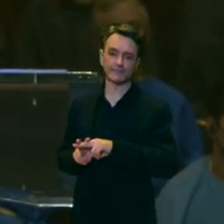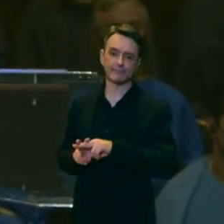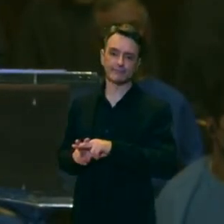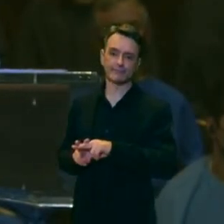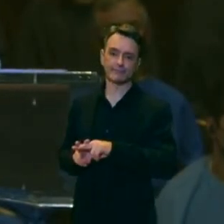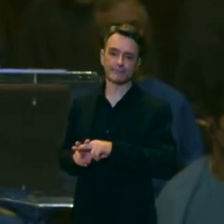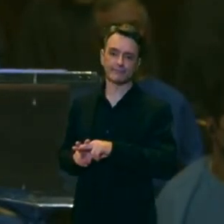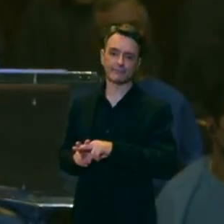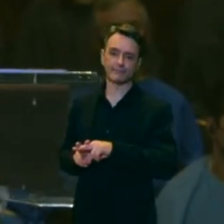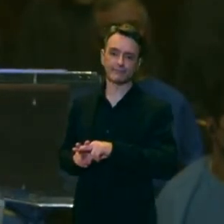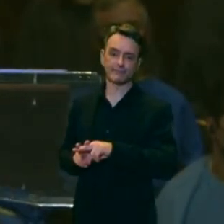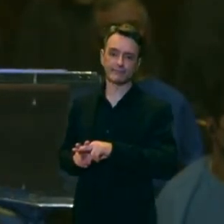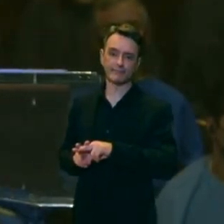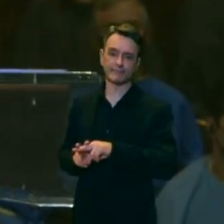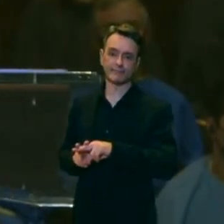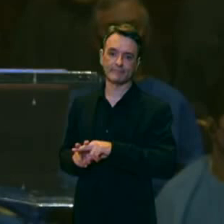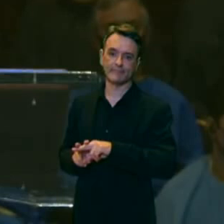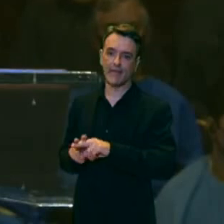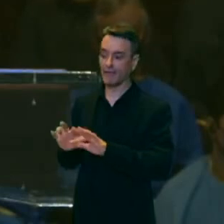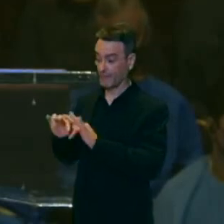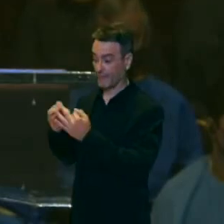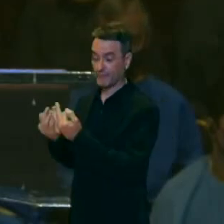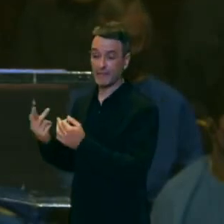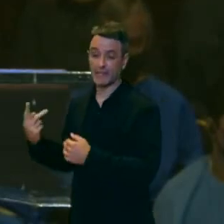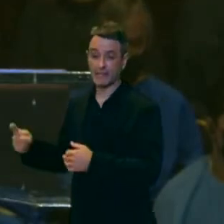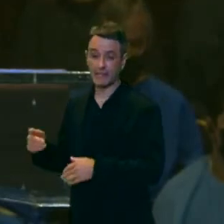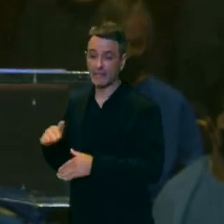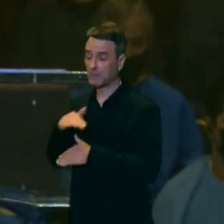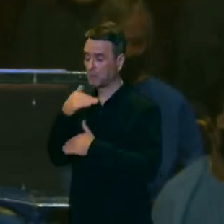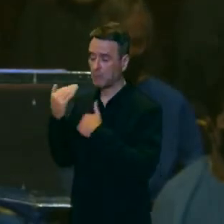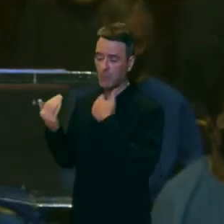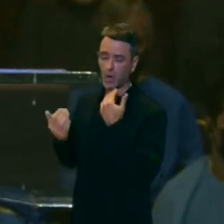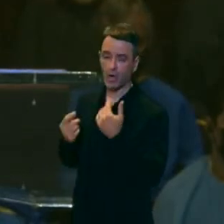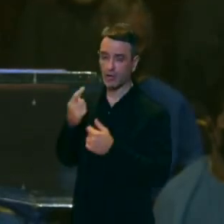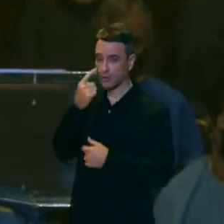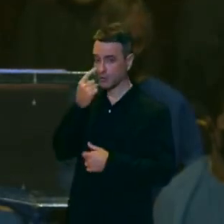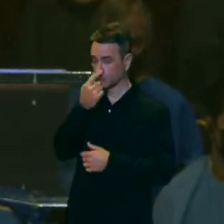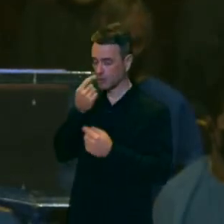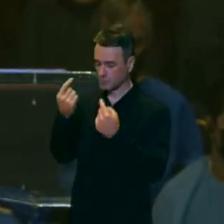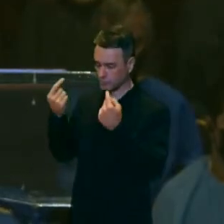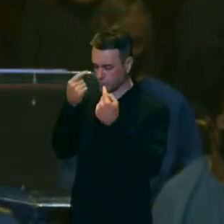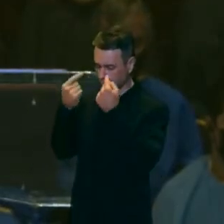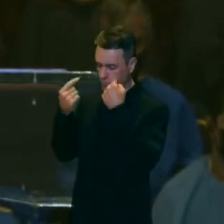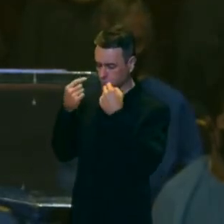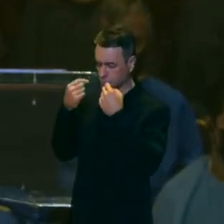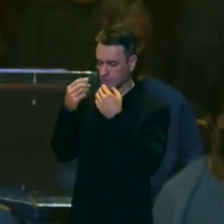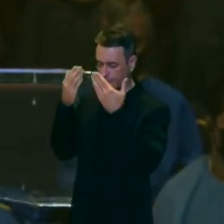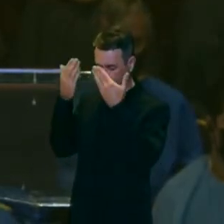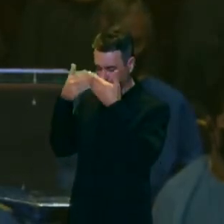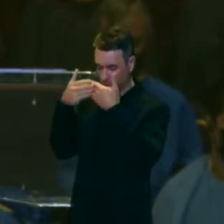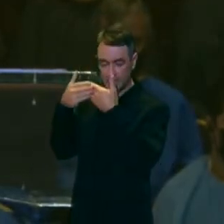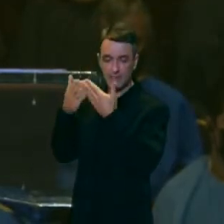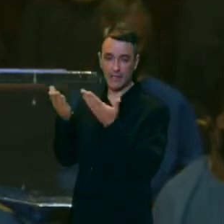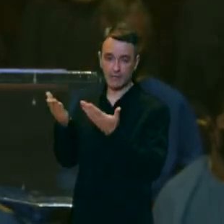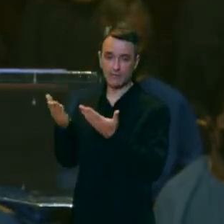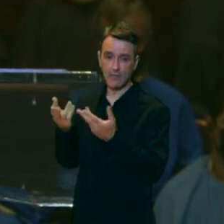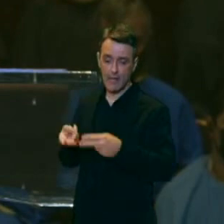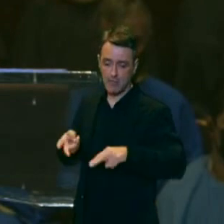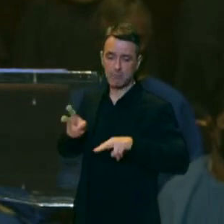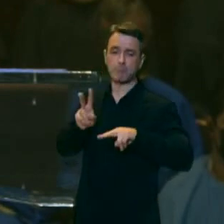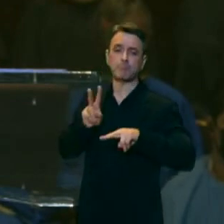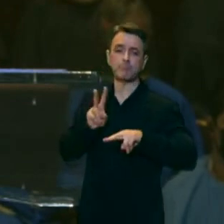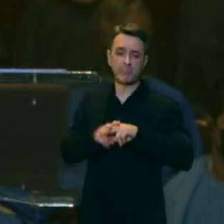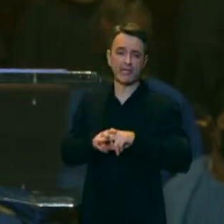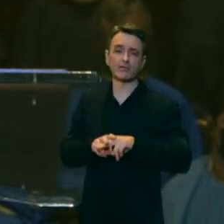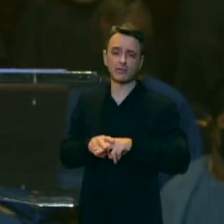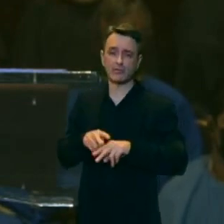Ele vê a morte de toda a sua família. Seus olhos são furados. Ele é preso em cadeias de bronze,